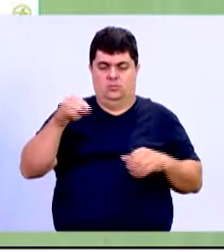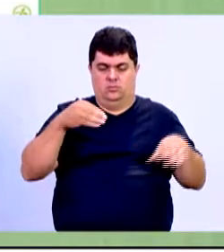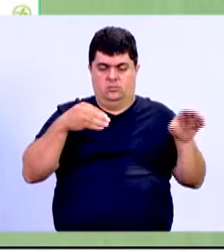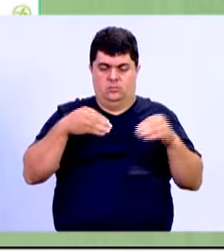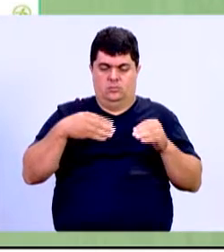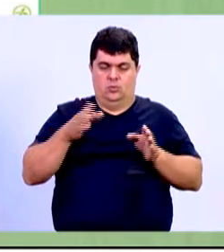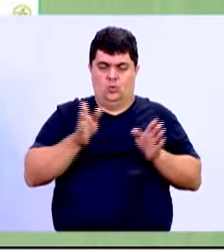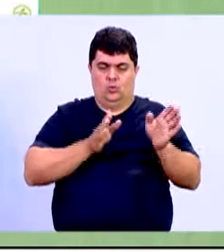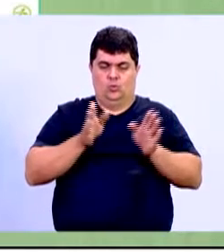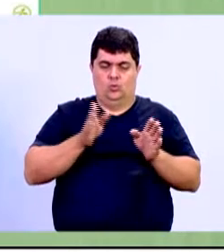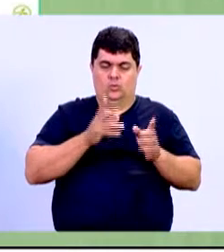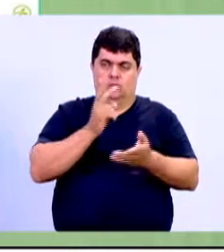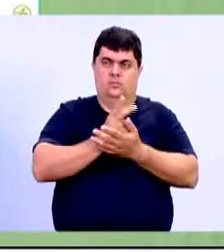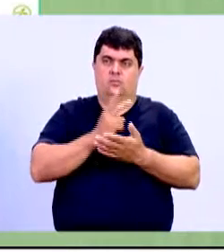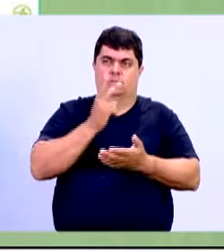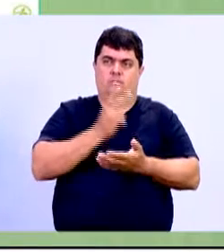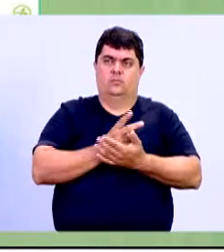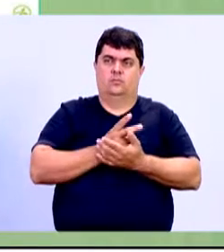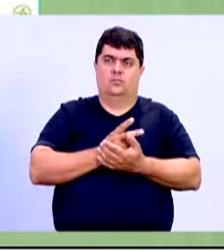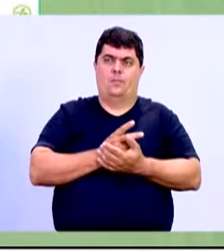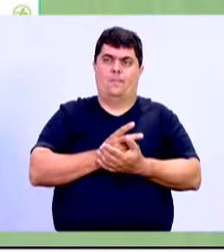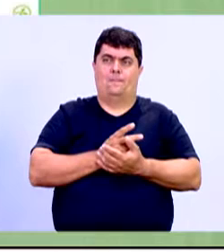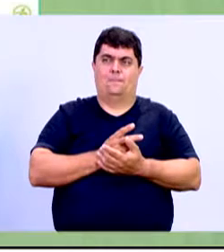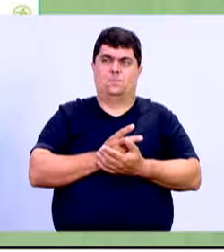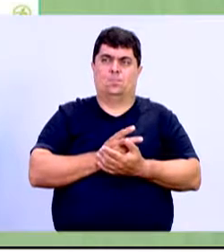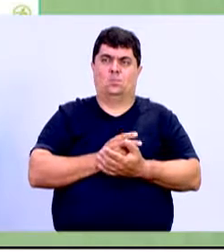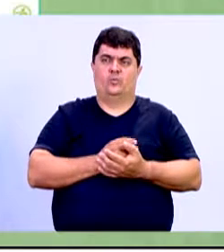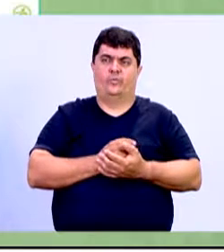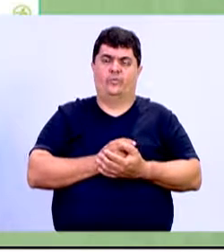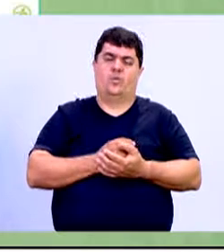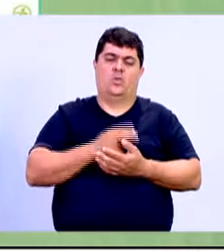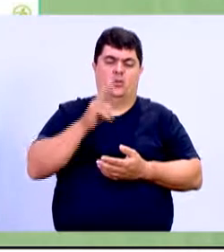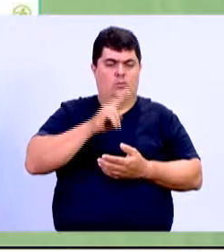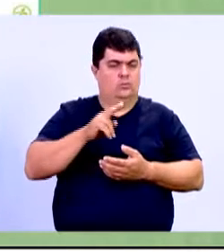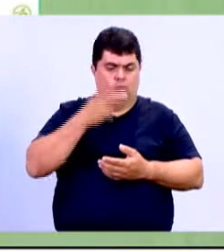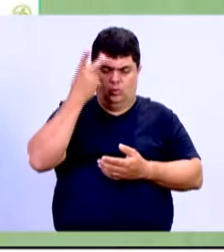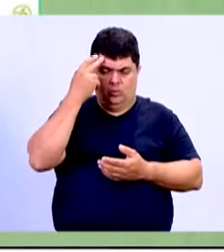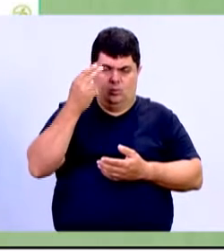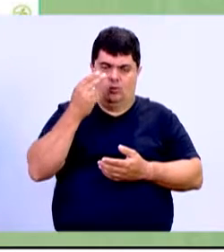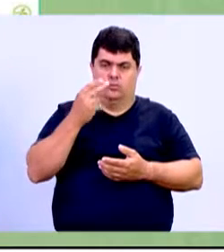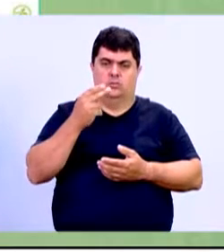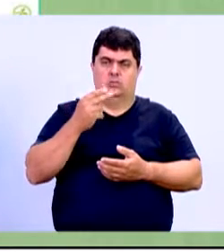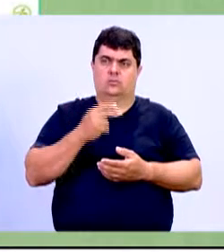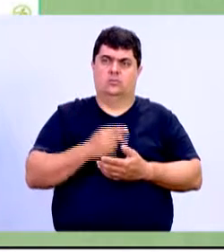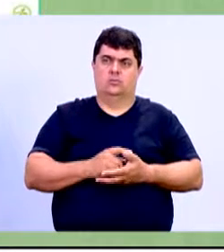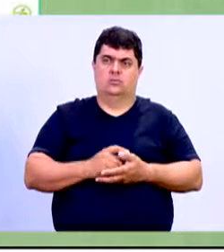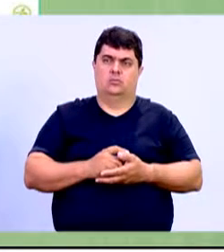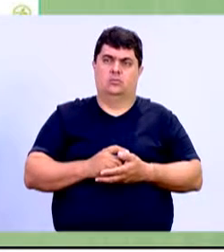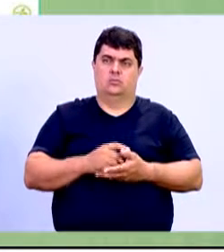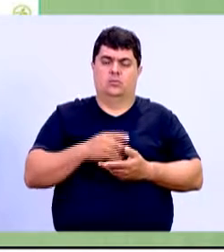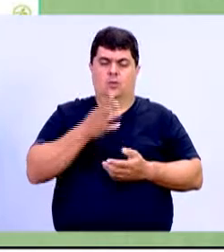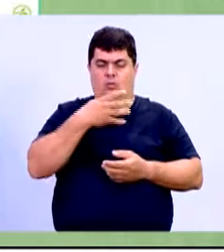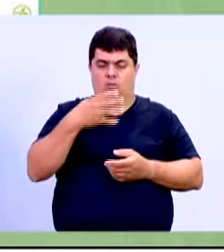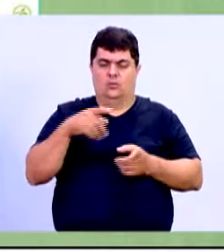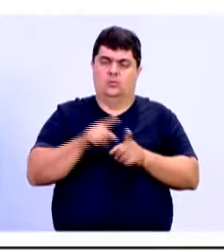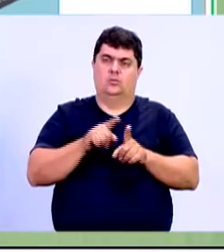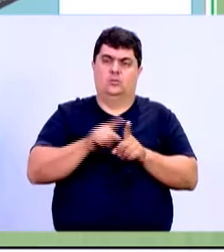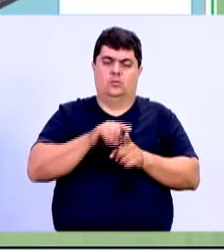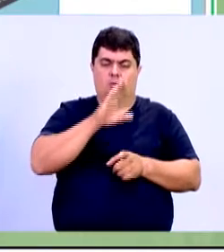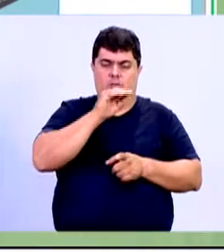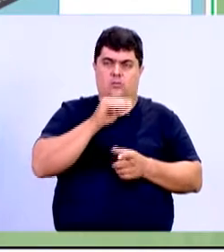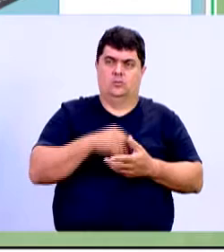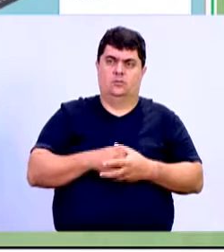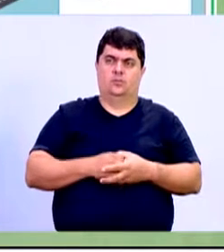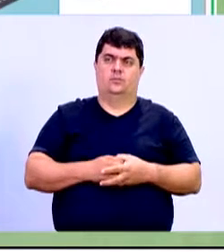os dois, né? E servidores críticos funcionando nos dois, tanto Windows quanto